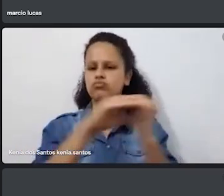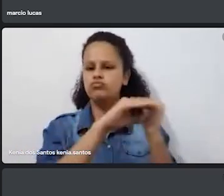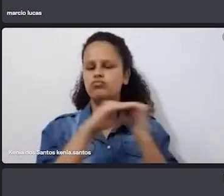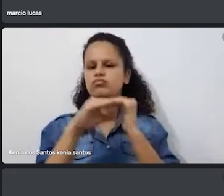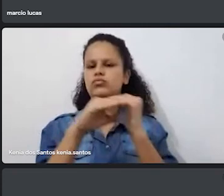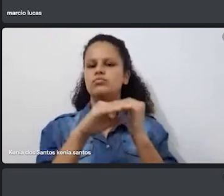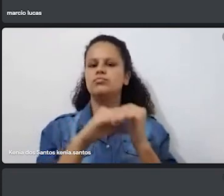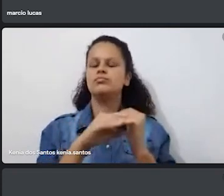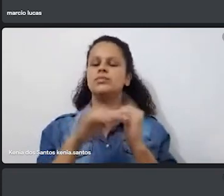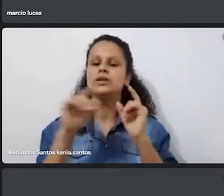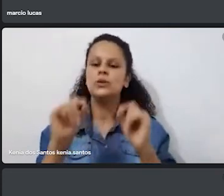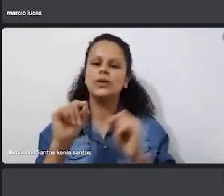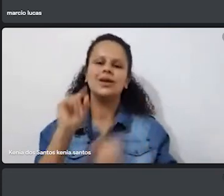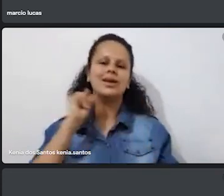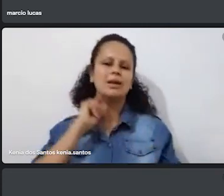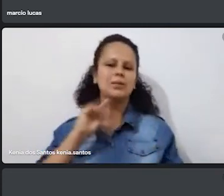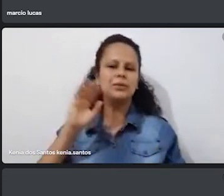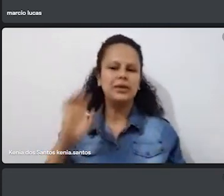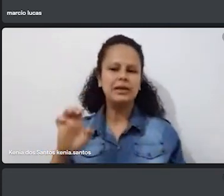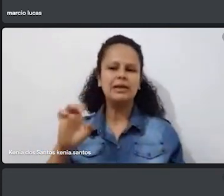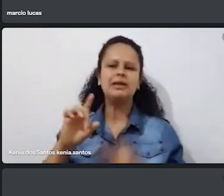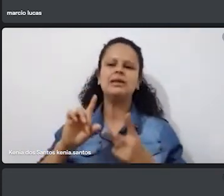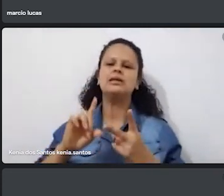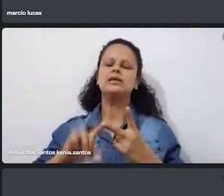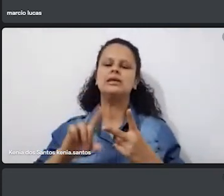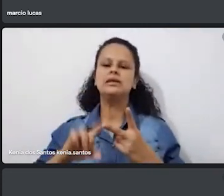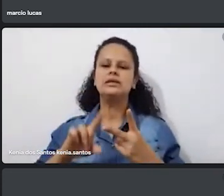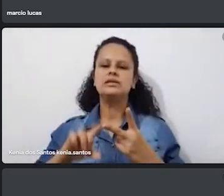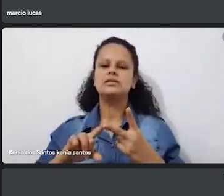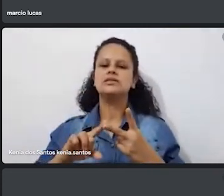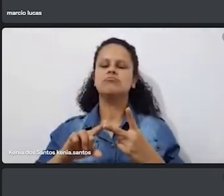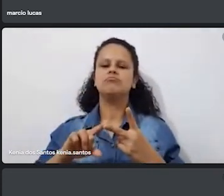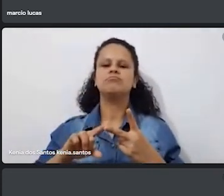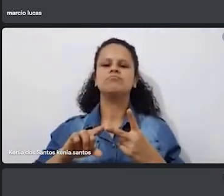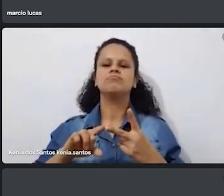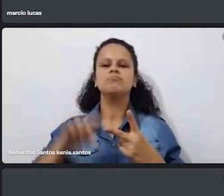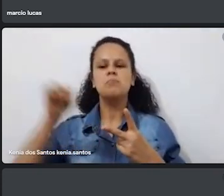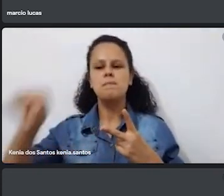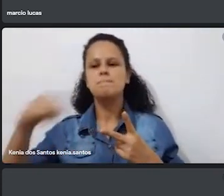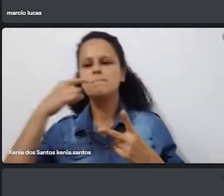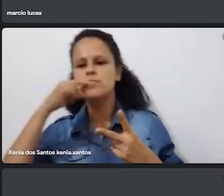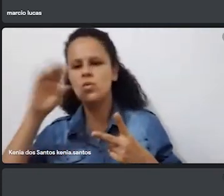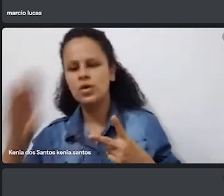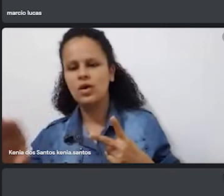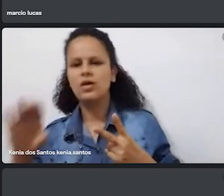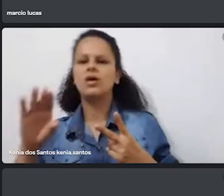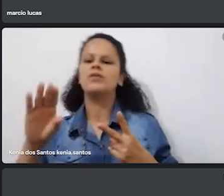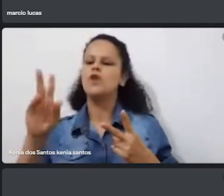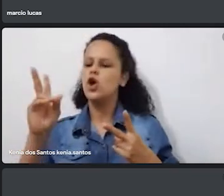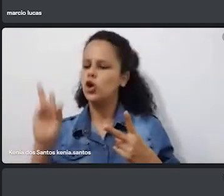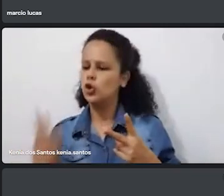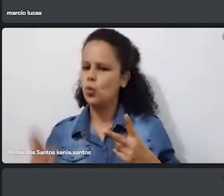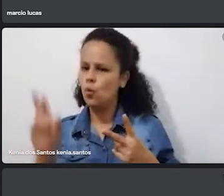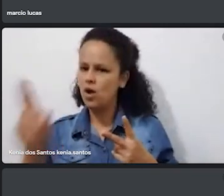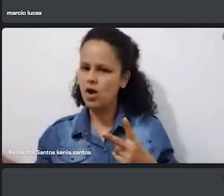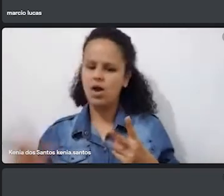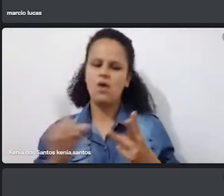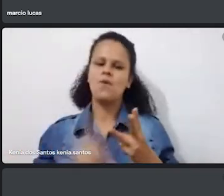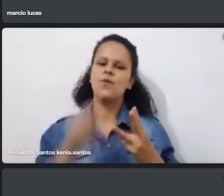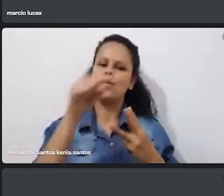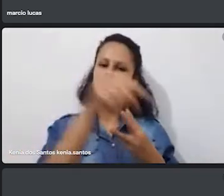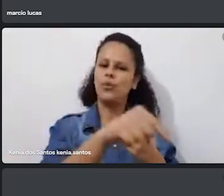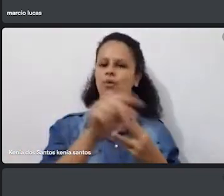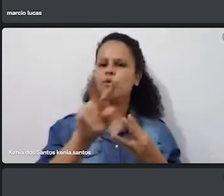Capitão Enéas executa, tem que ser a mesma forma que Bocaiúva executa, e a mesma forma